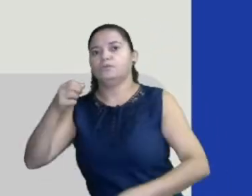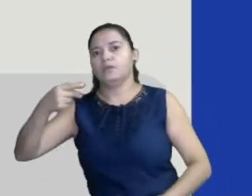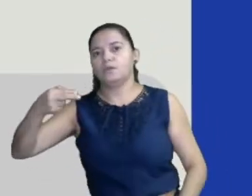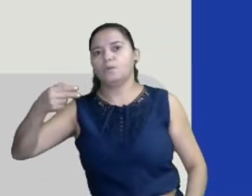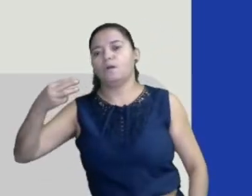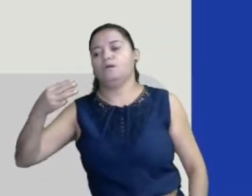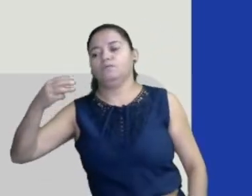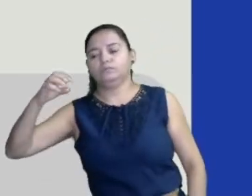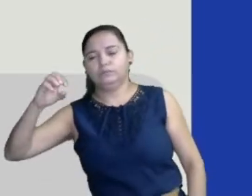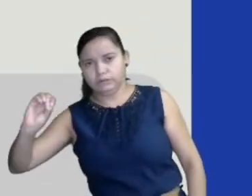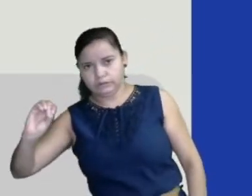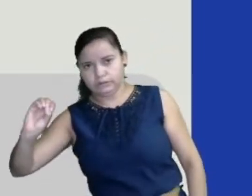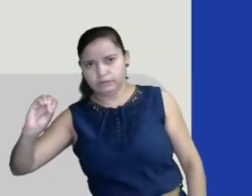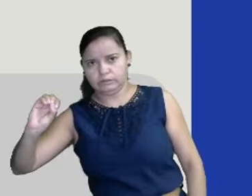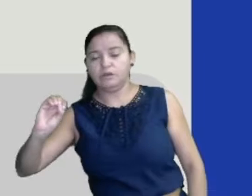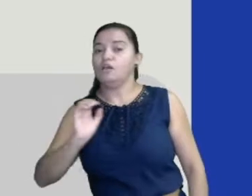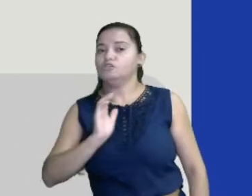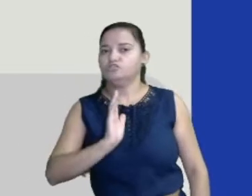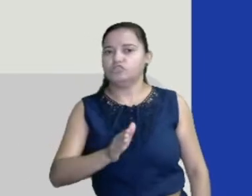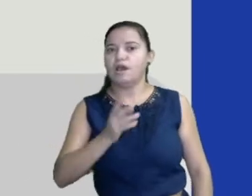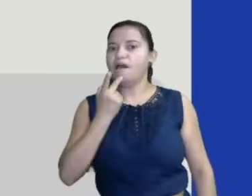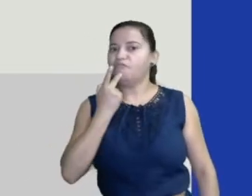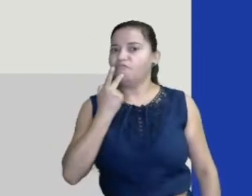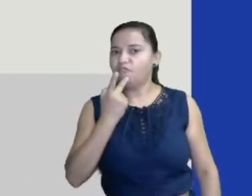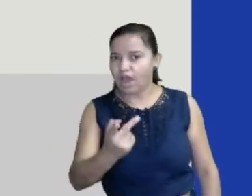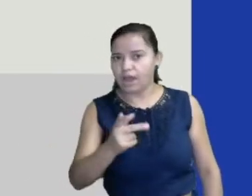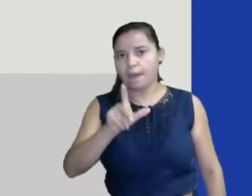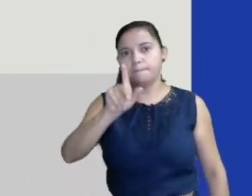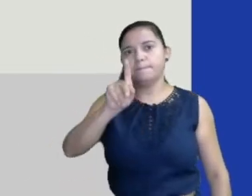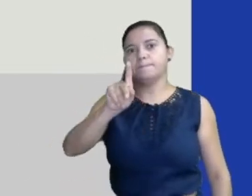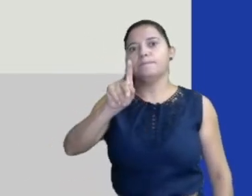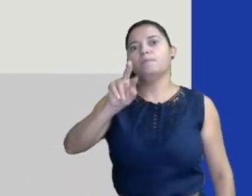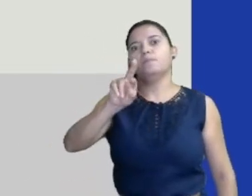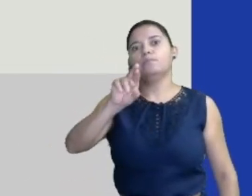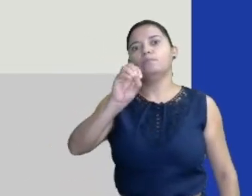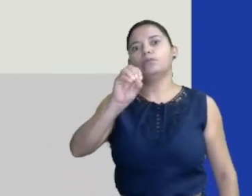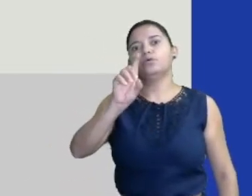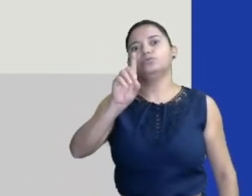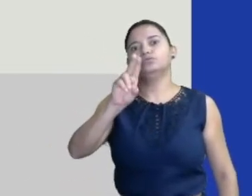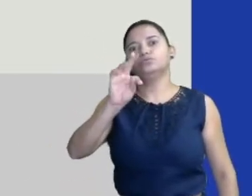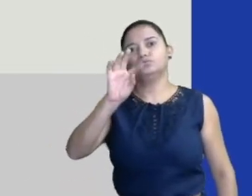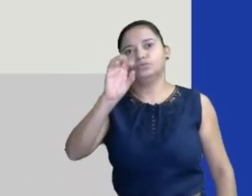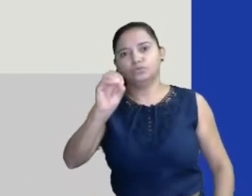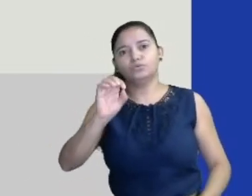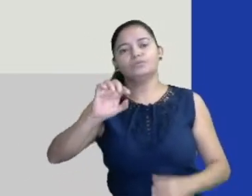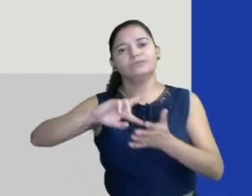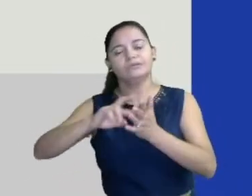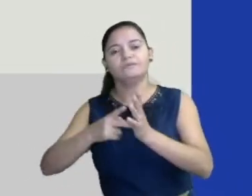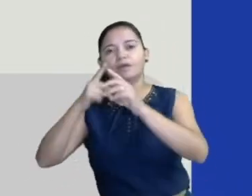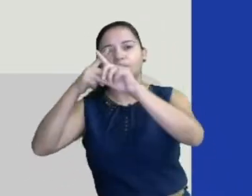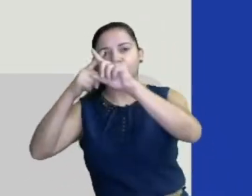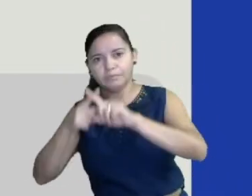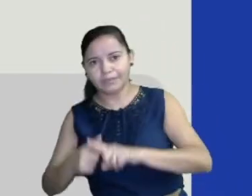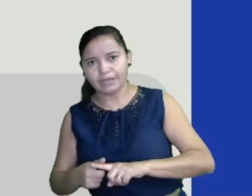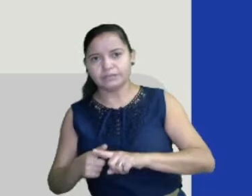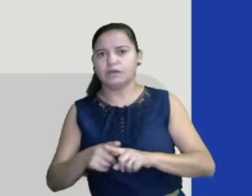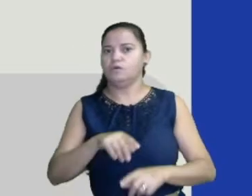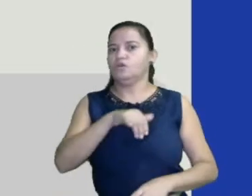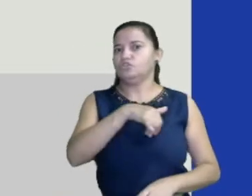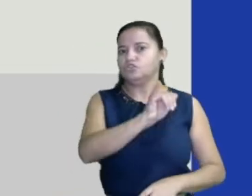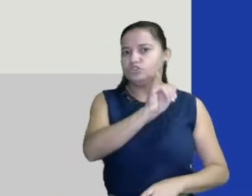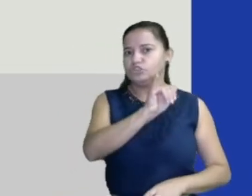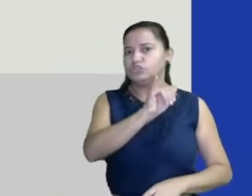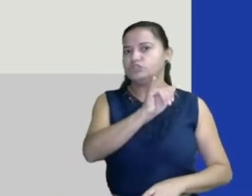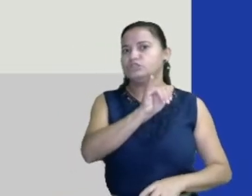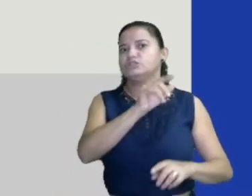então já disse que o produto a multiplicação quando fala em produtos falem multiplicação de X Y = 30 Então vamos observar